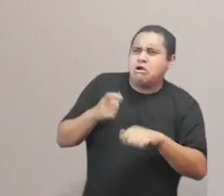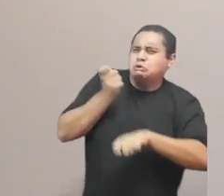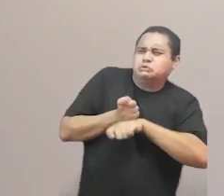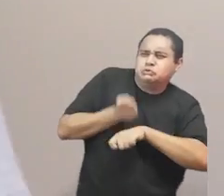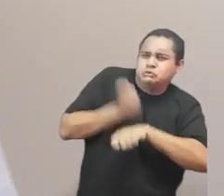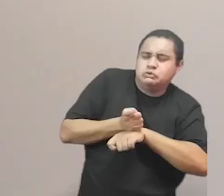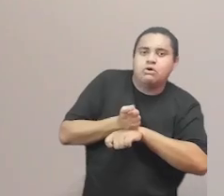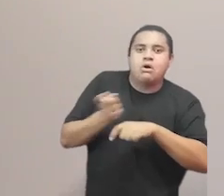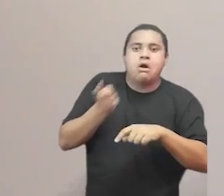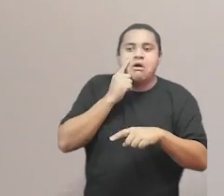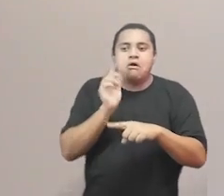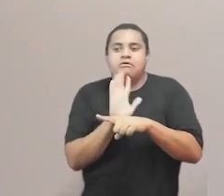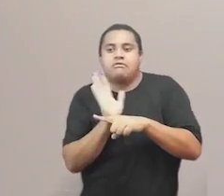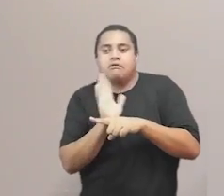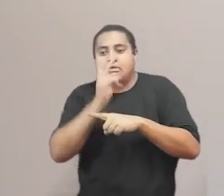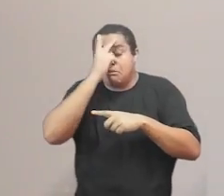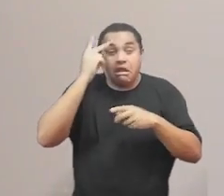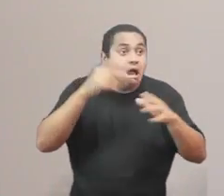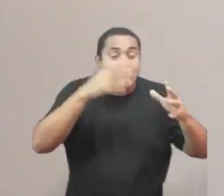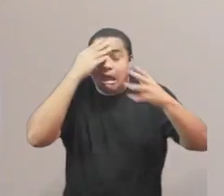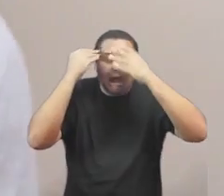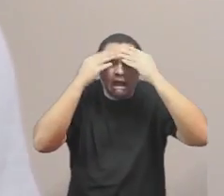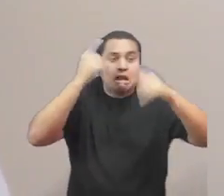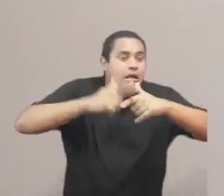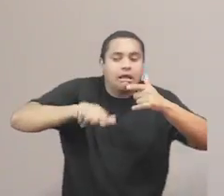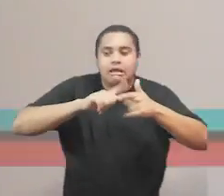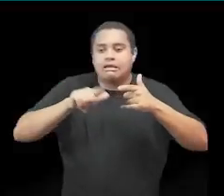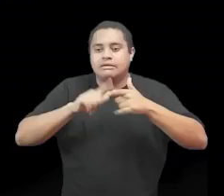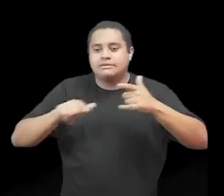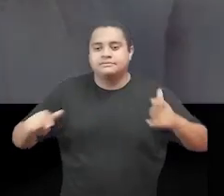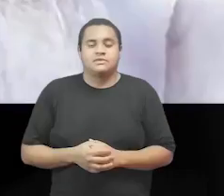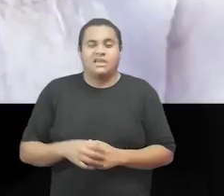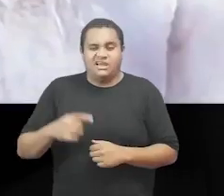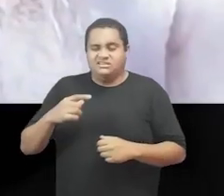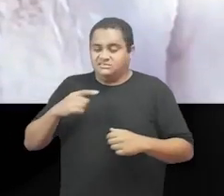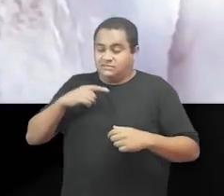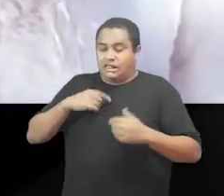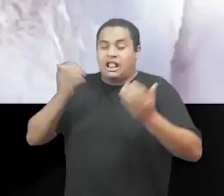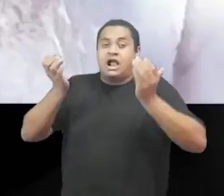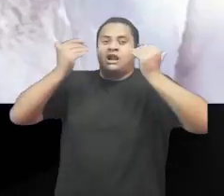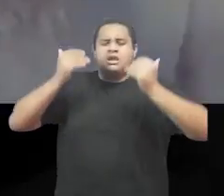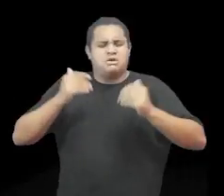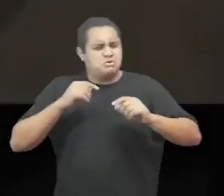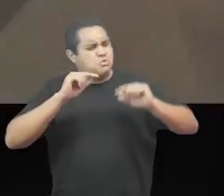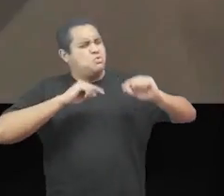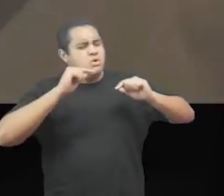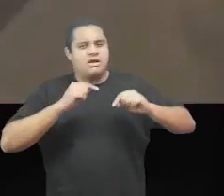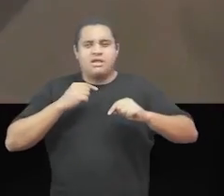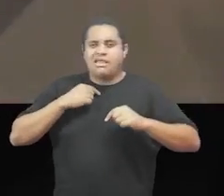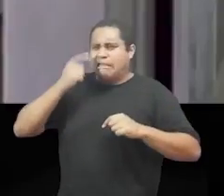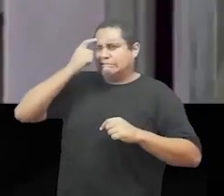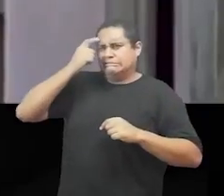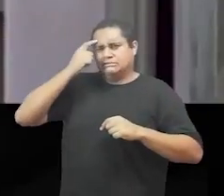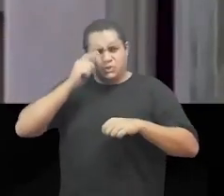a amnésia, esses filmes de terror, que o cara esqueceu as paradas, aí fudeu tudo. I have this condition. A condition? It's